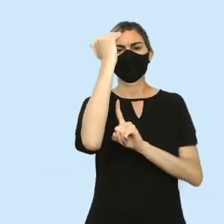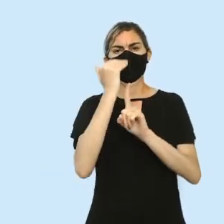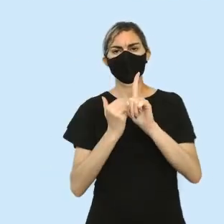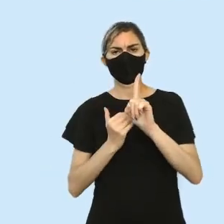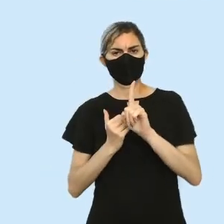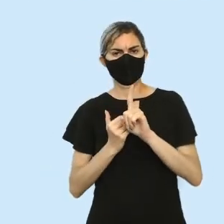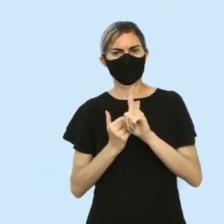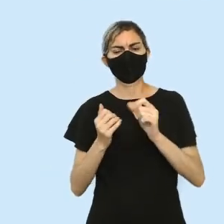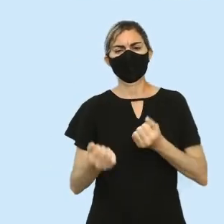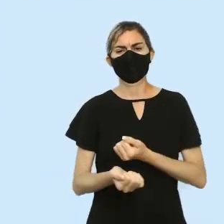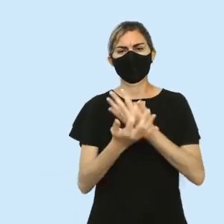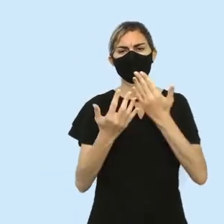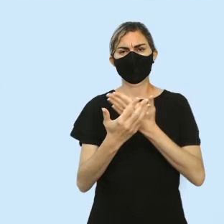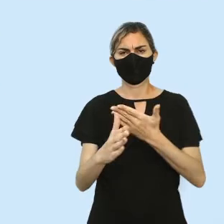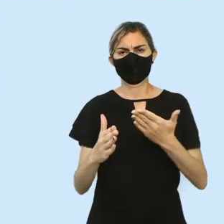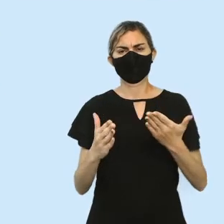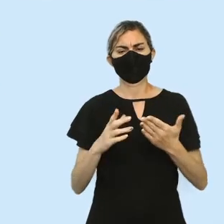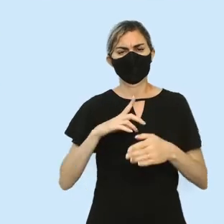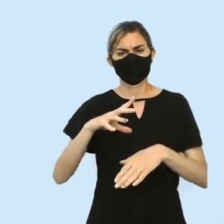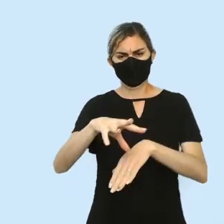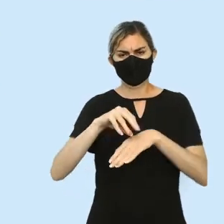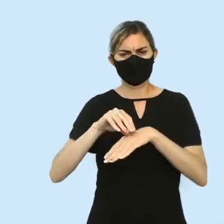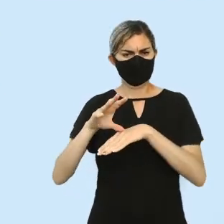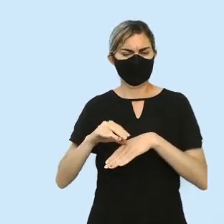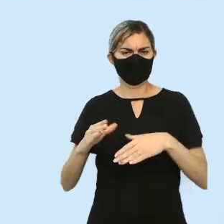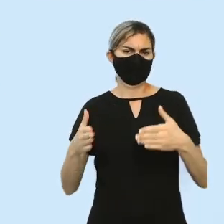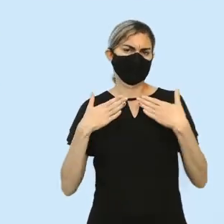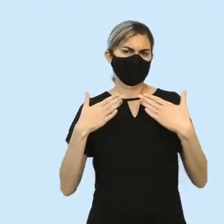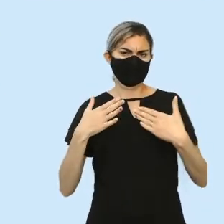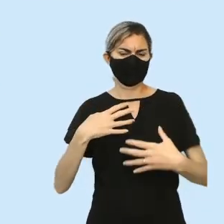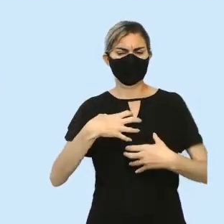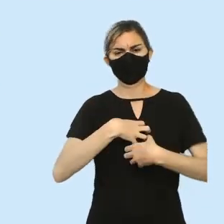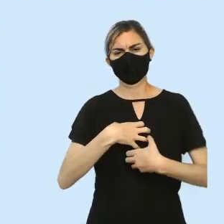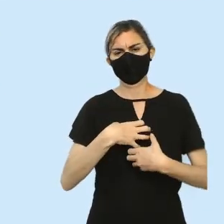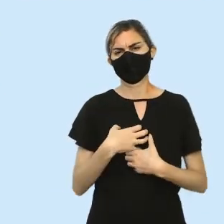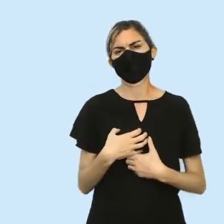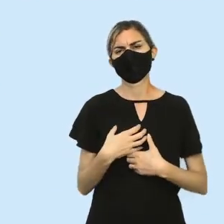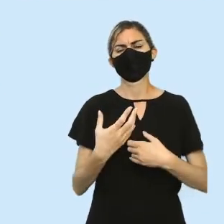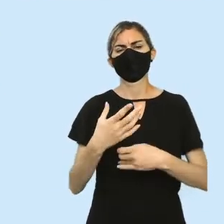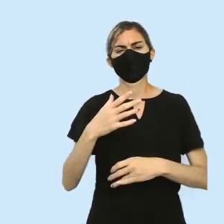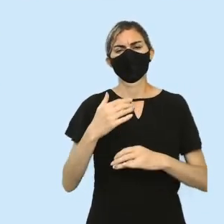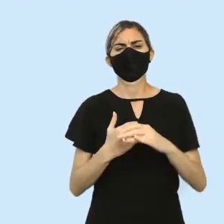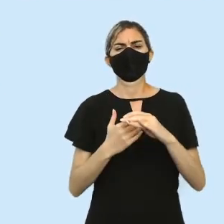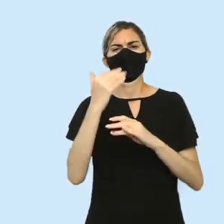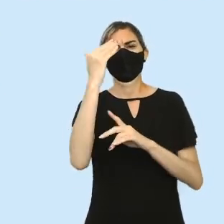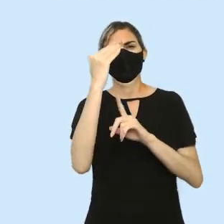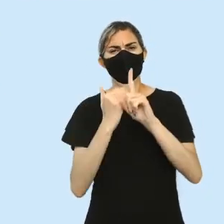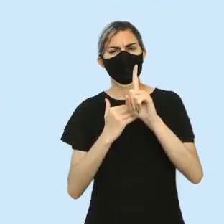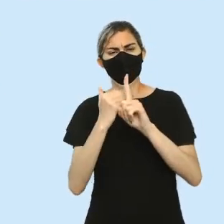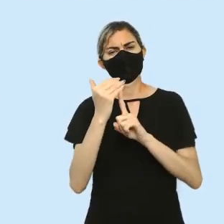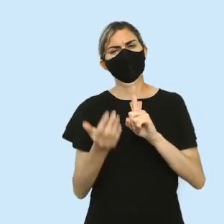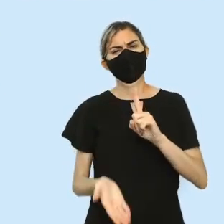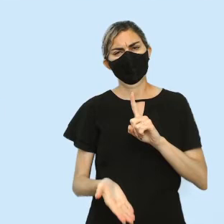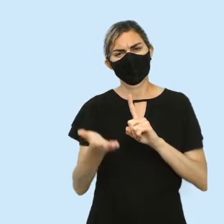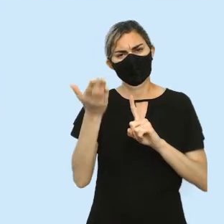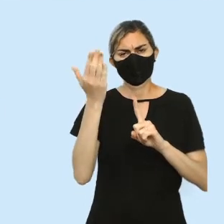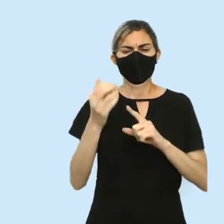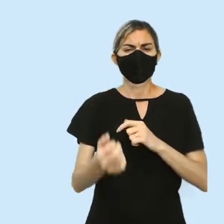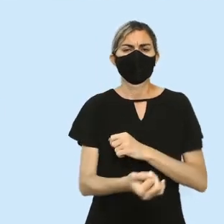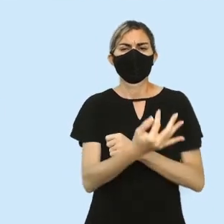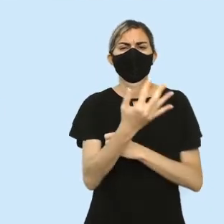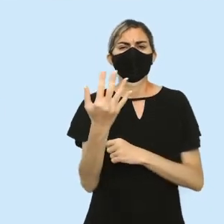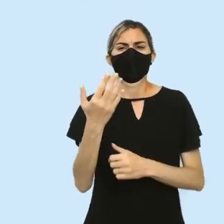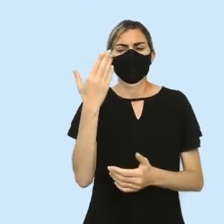temperatura. Quando ele recebe calor sensível, a temperatura aumenta. Quando